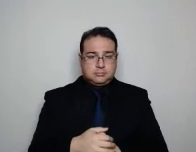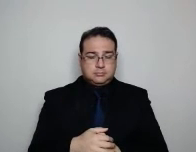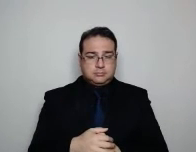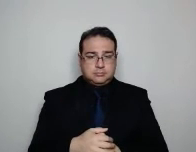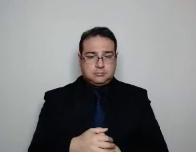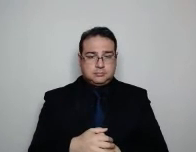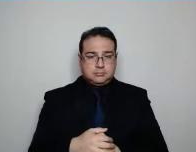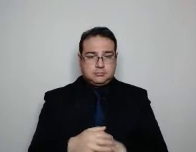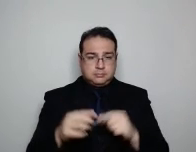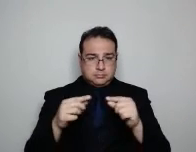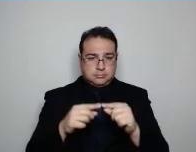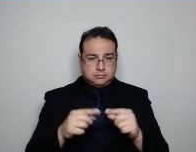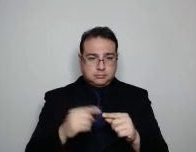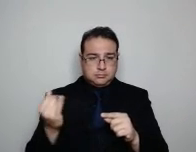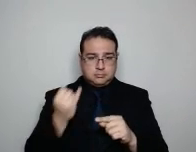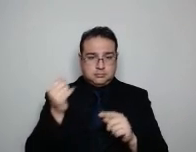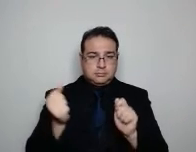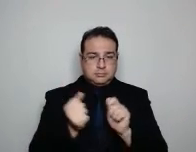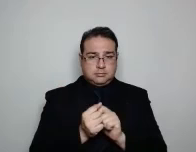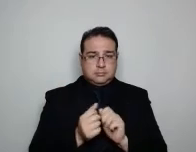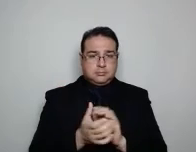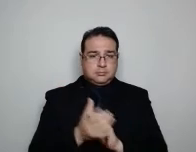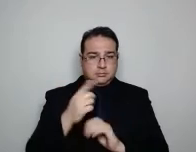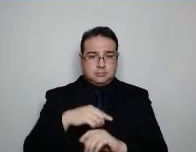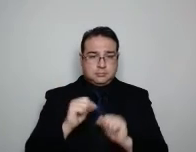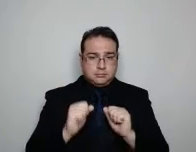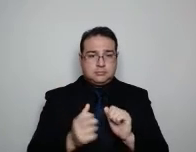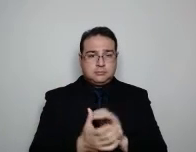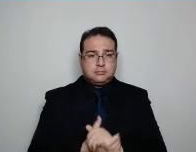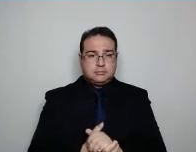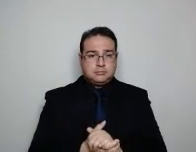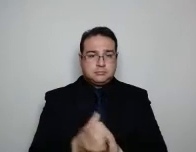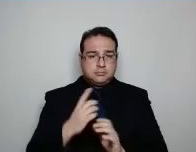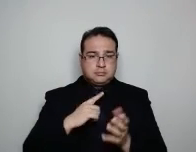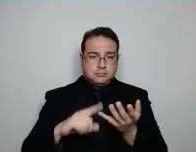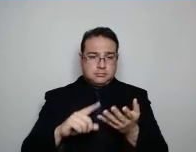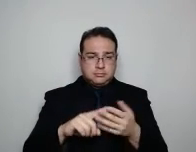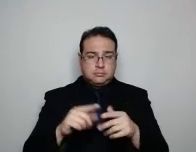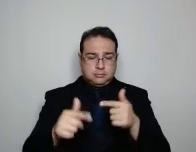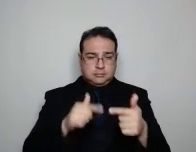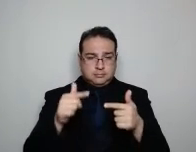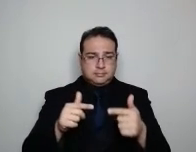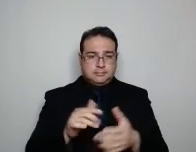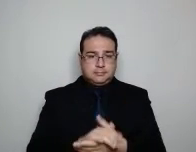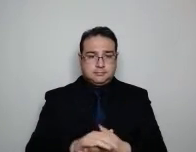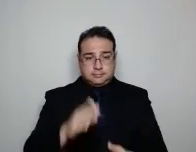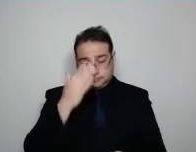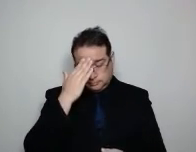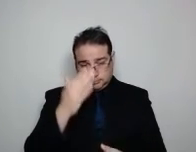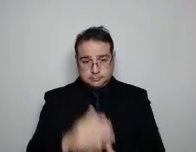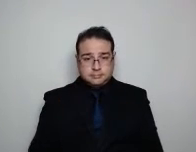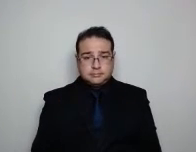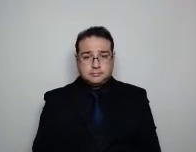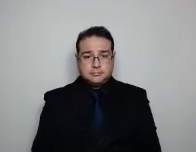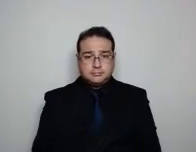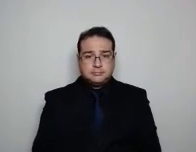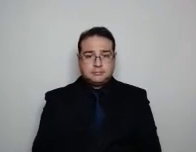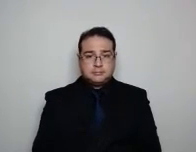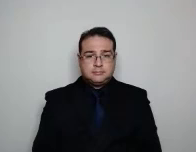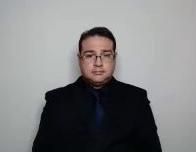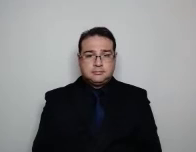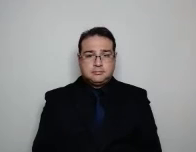absolutamente importante para que nós possamos dar qualidade ao nosso trabalho. Obrigado. Vossa Excelência fica permutando com a